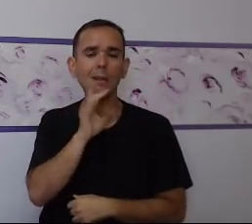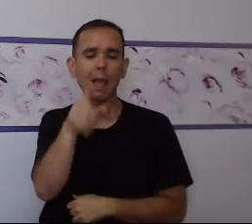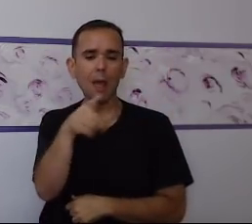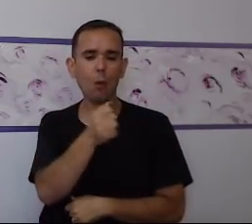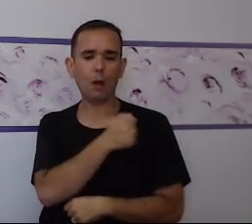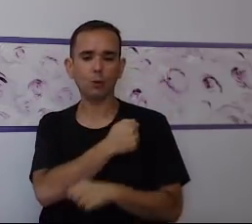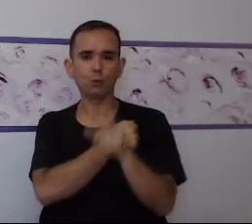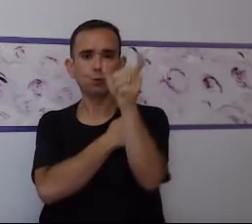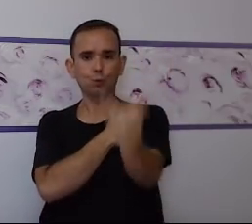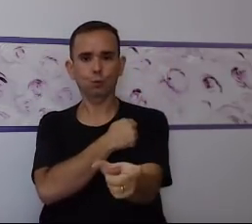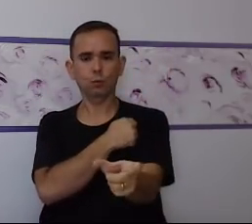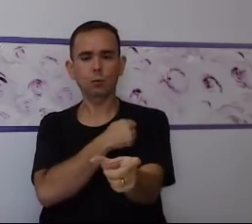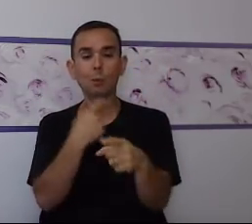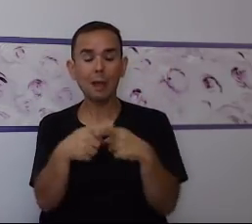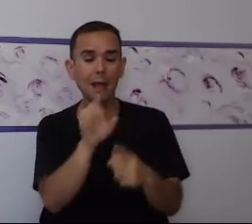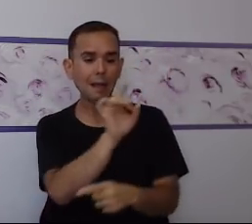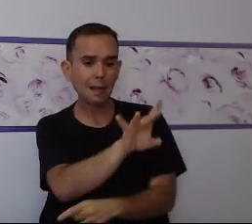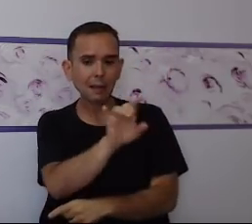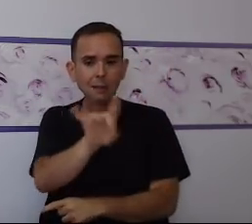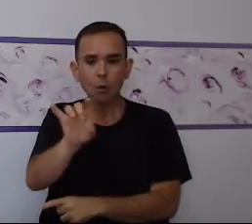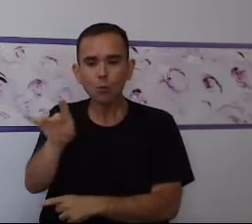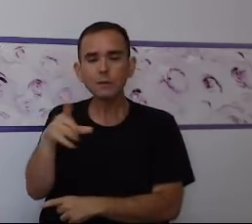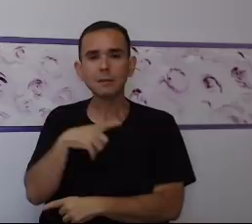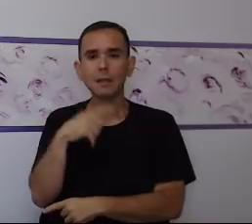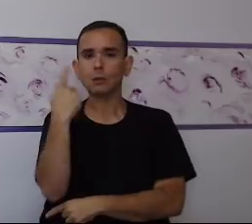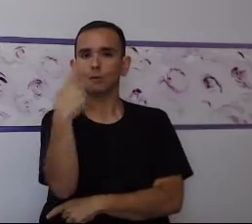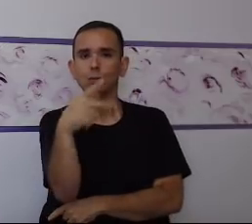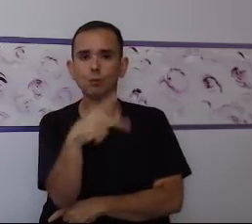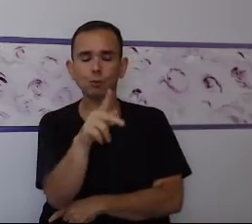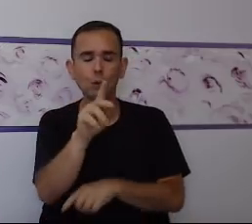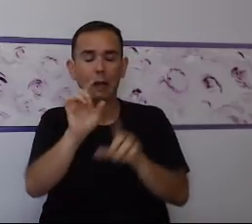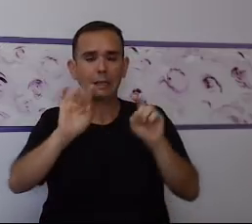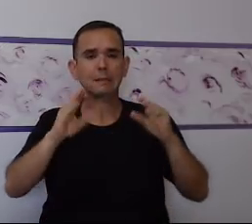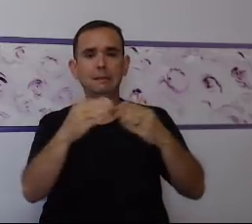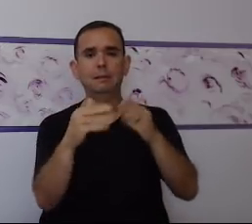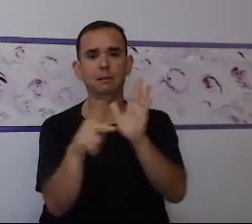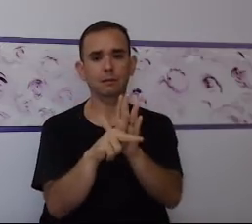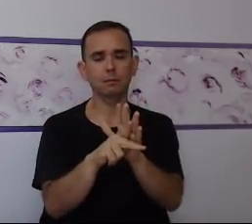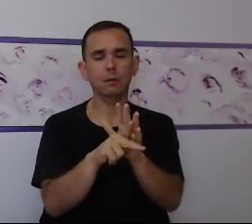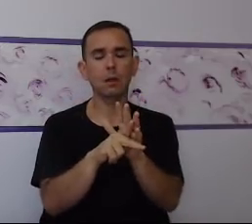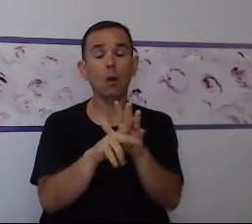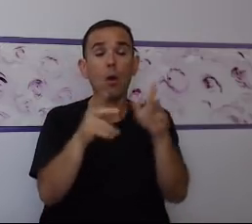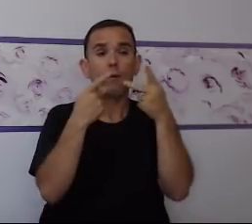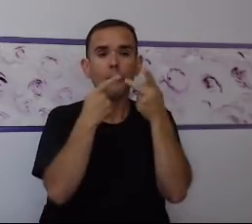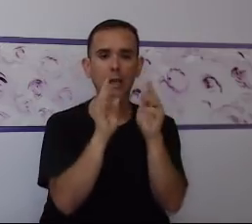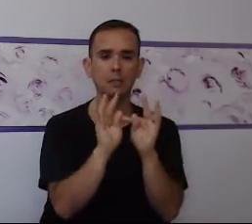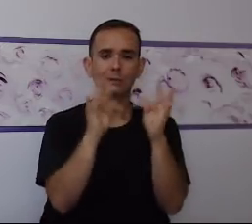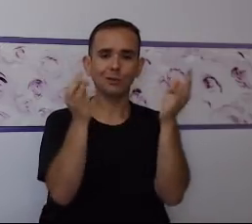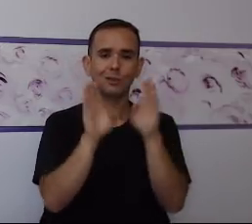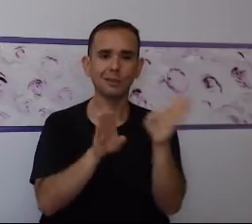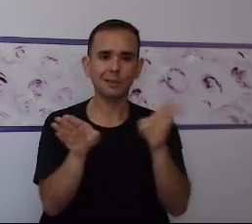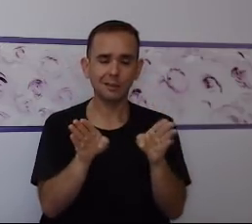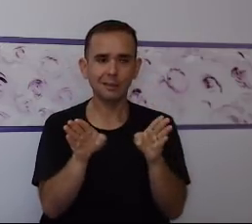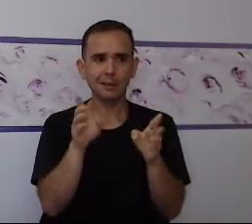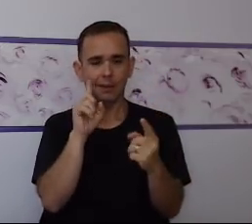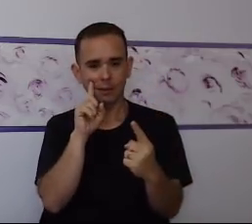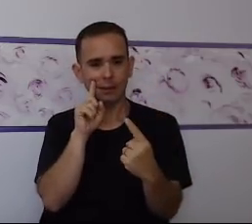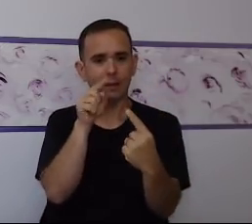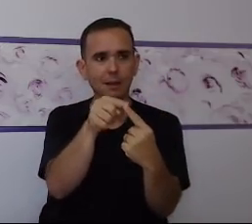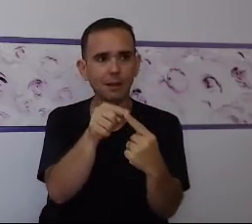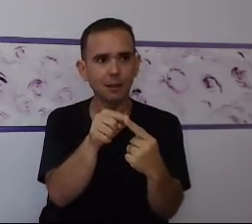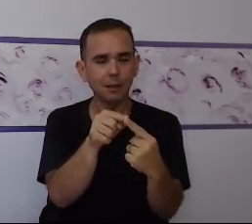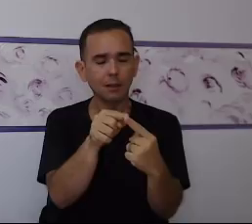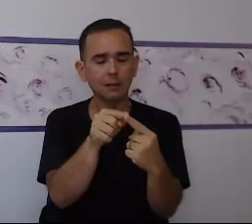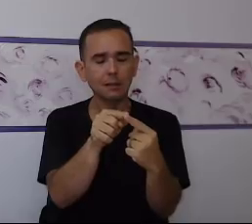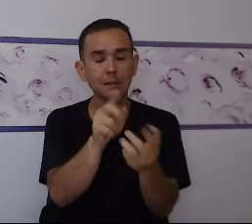aluno, né? Porque cada aluno ele tem a sua dificuldade específica. Então, assim, quando eu falo em tecnologia assistiva, ela tem a tecnologia assistiva nua